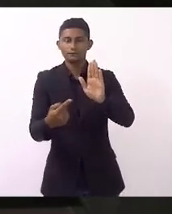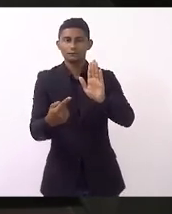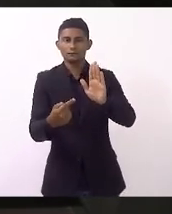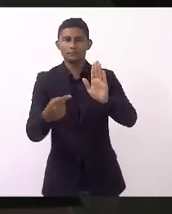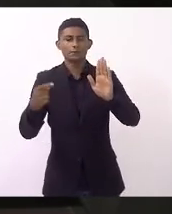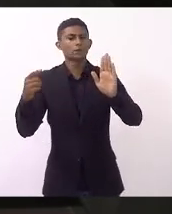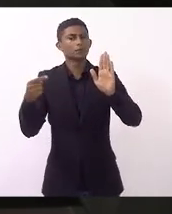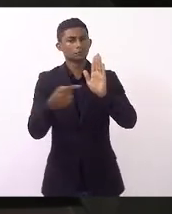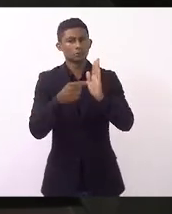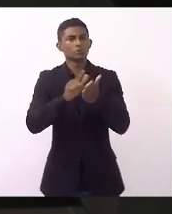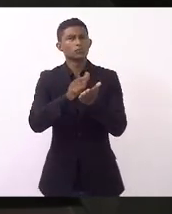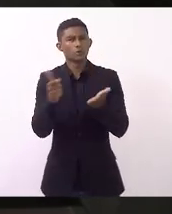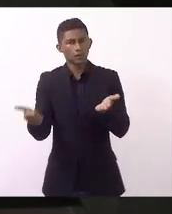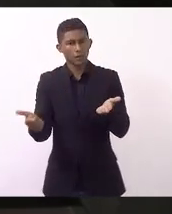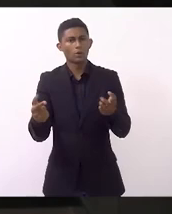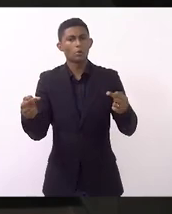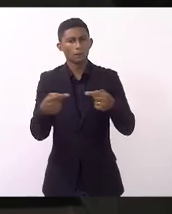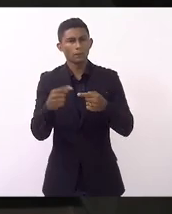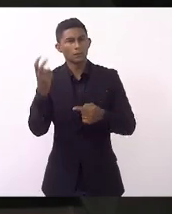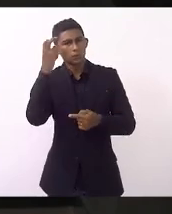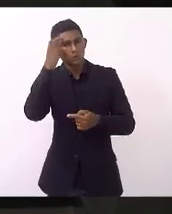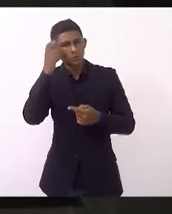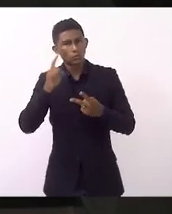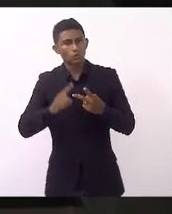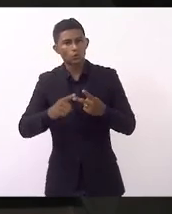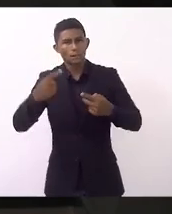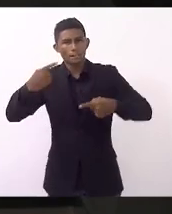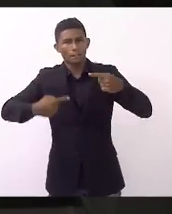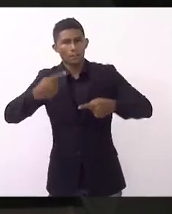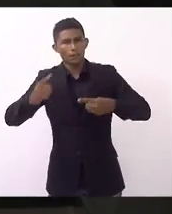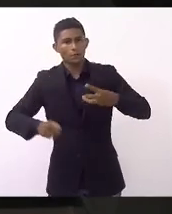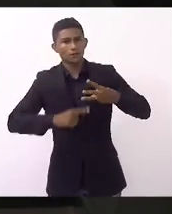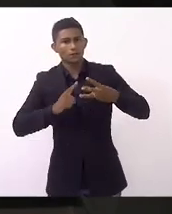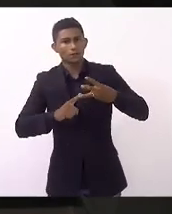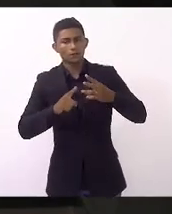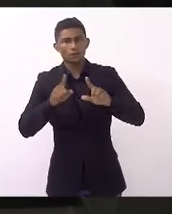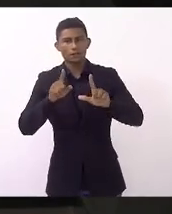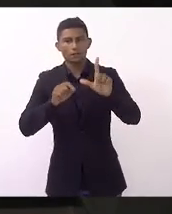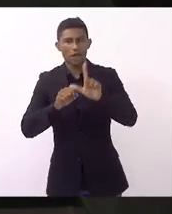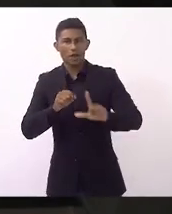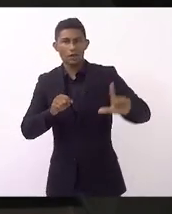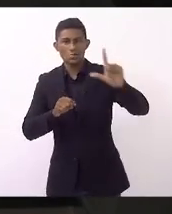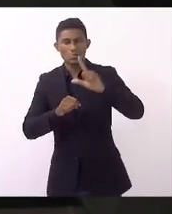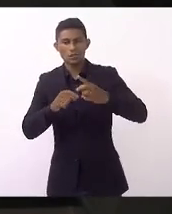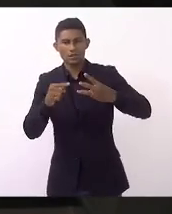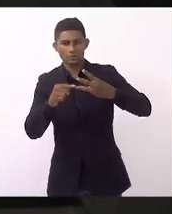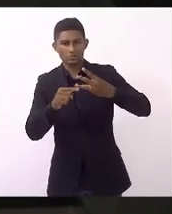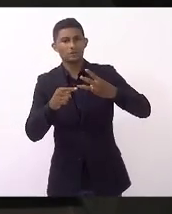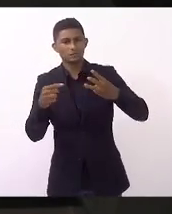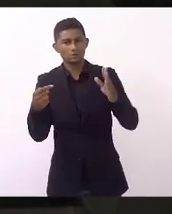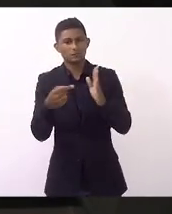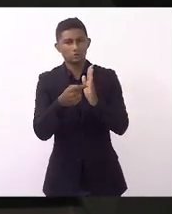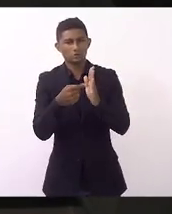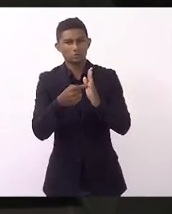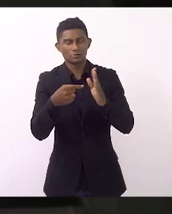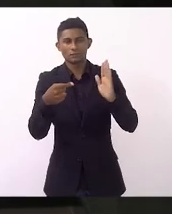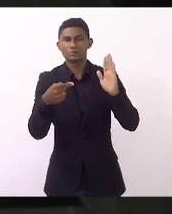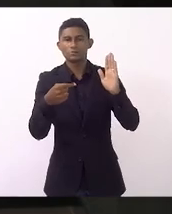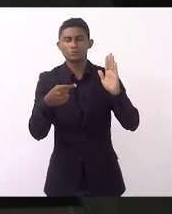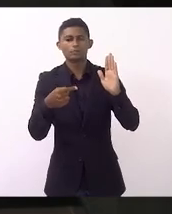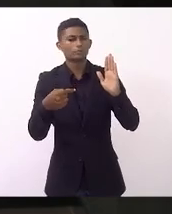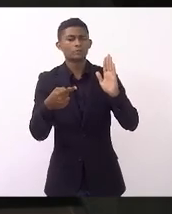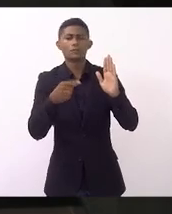muito qualificado de cultura, política, literatura e cotidiano. O título do artigo, tia Ju, é